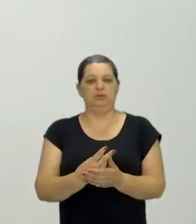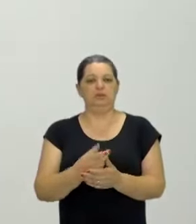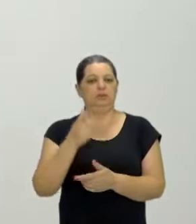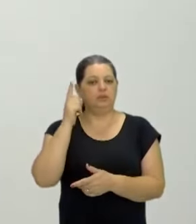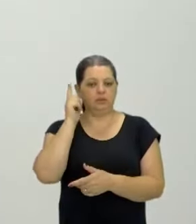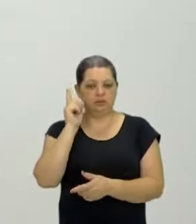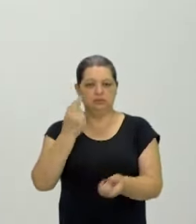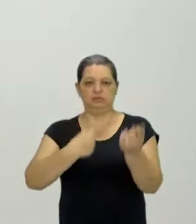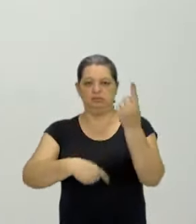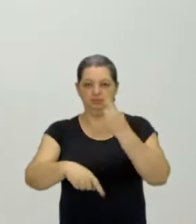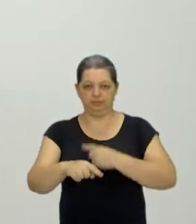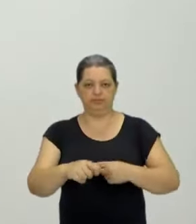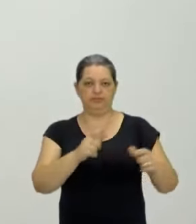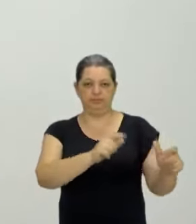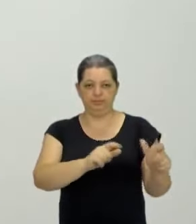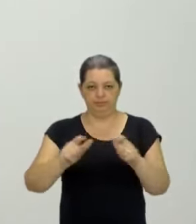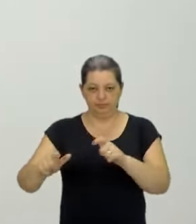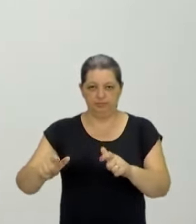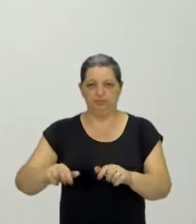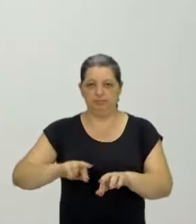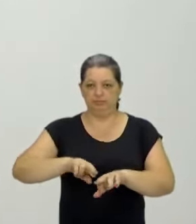né,